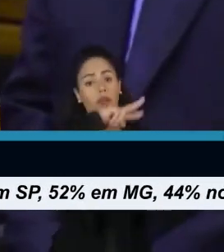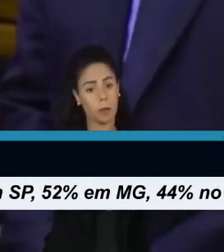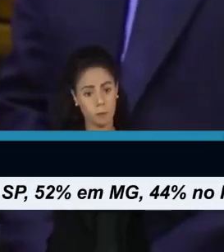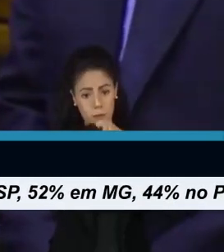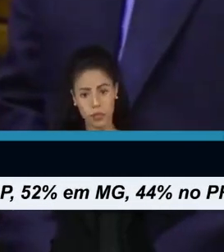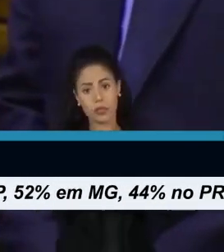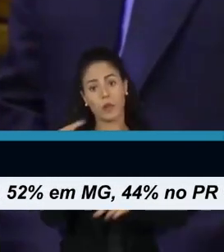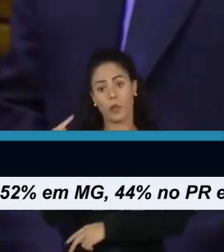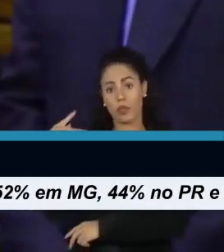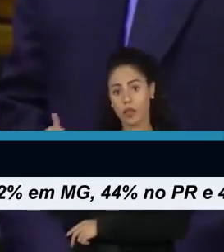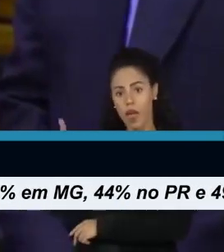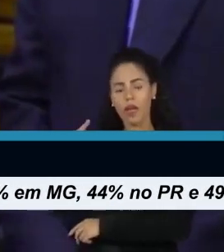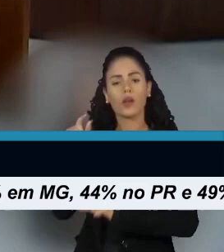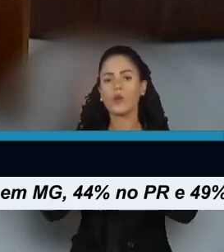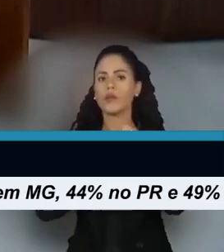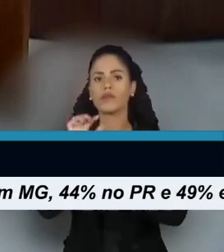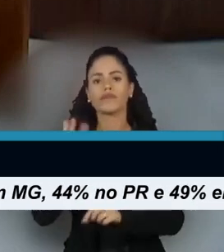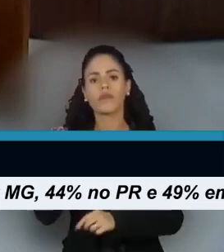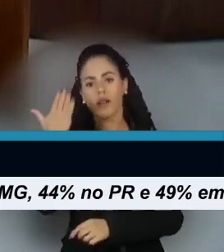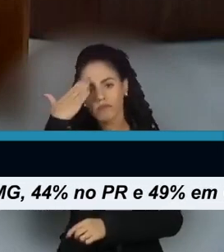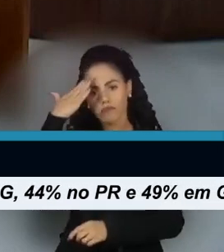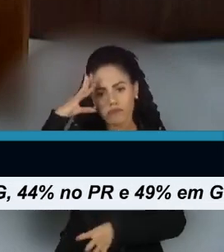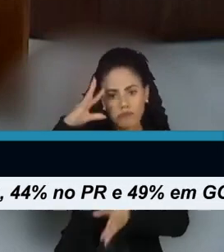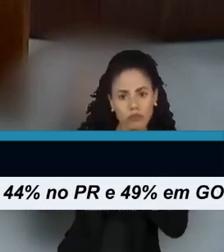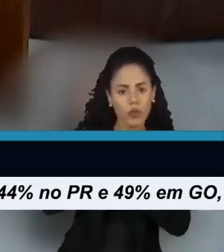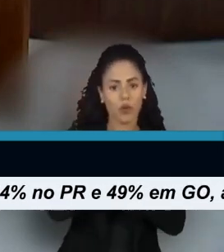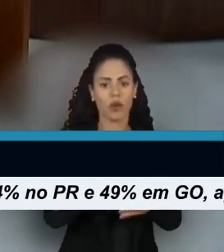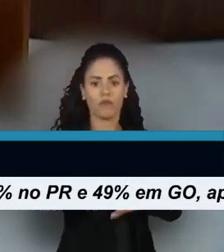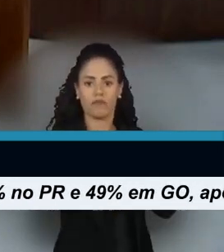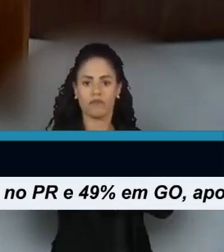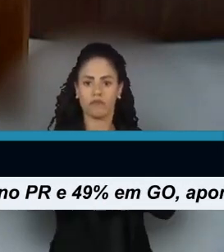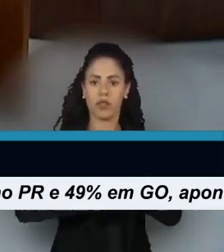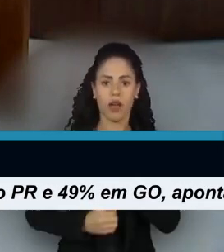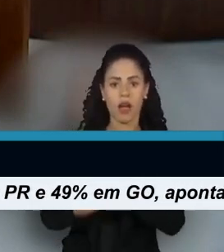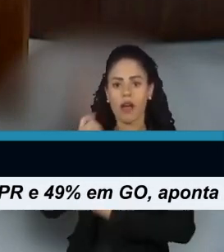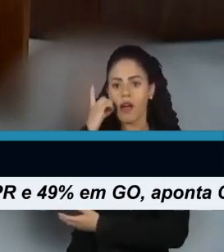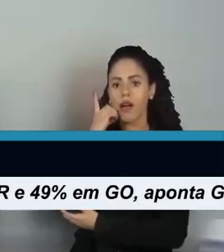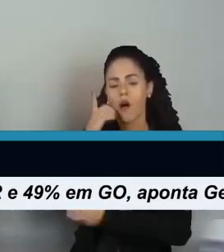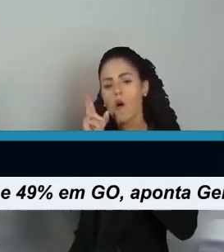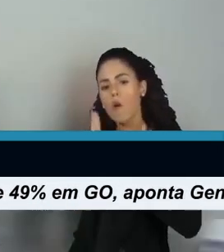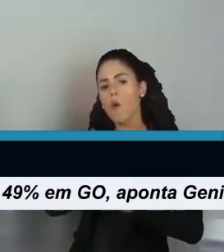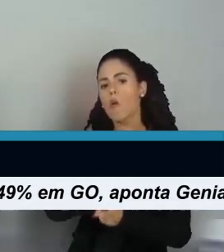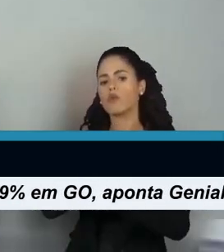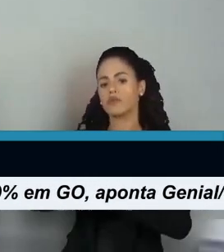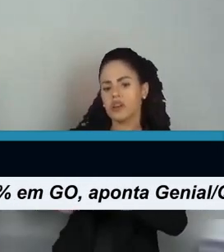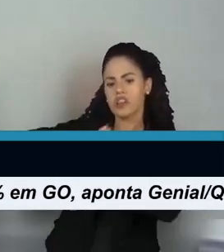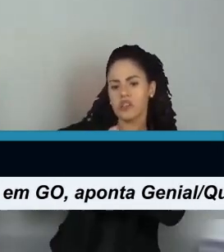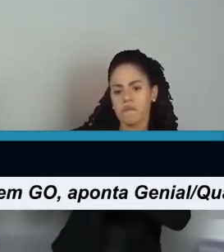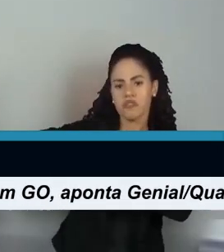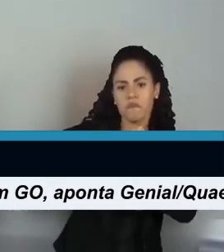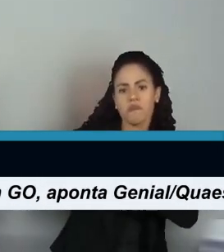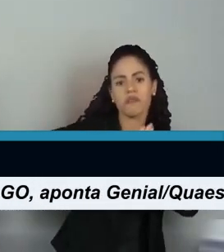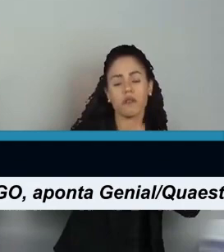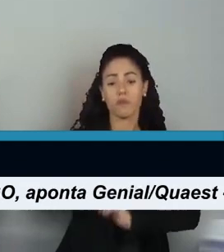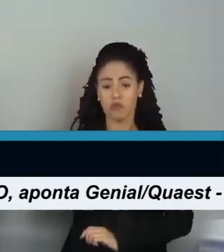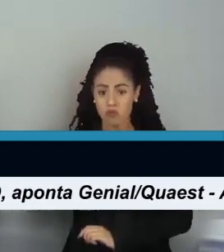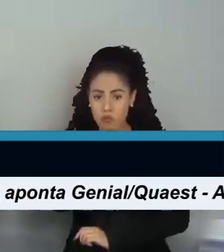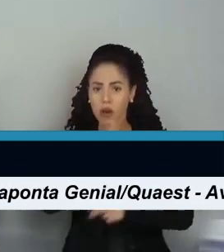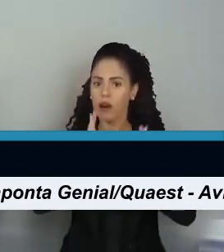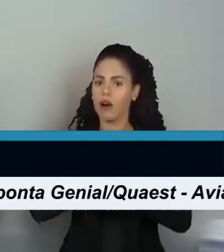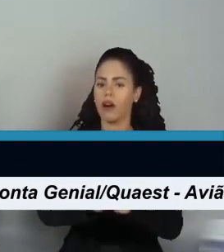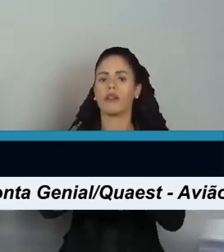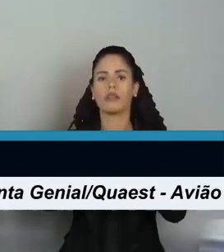entretanto, partiu de uma interpretação do Supremo de que o parlamentar seguia cometendo os crimes de organização criminosa